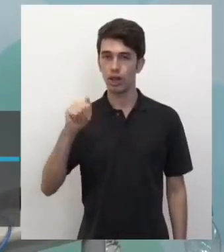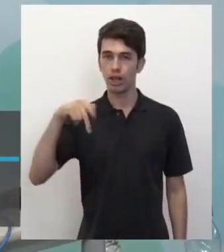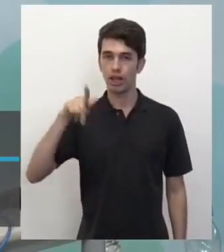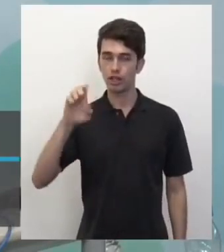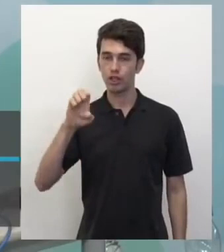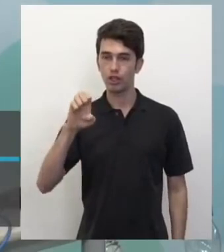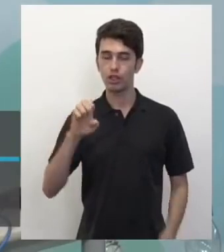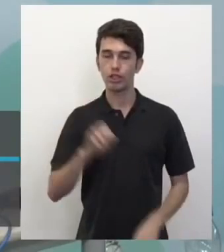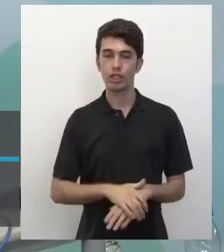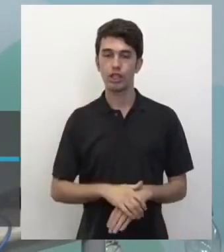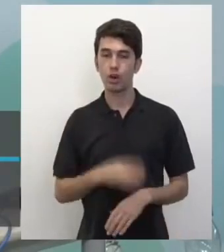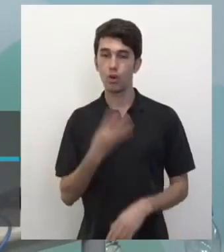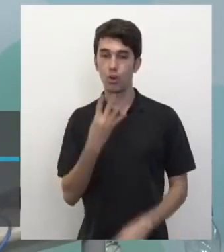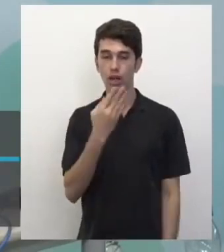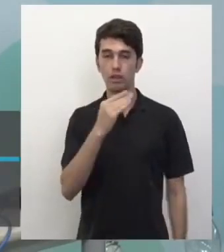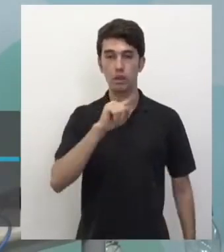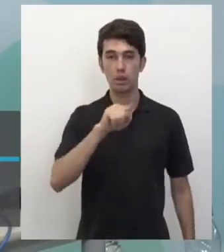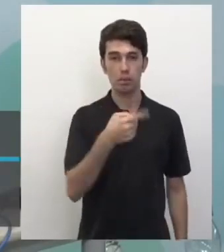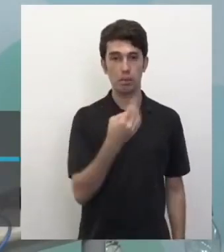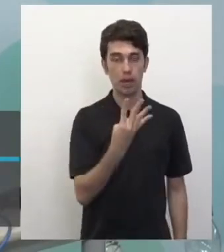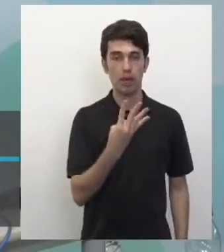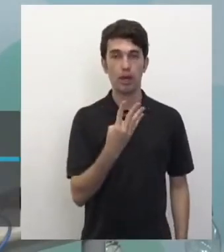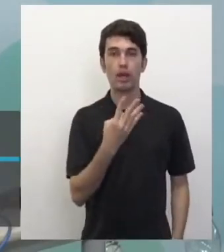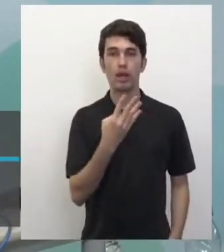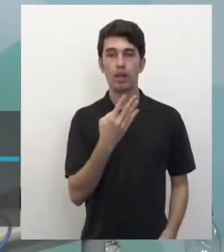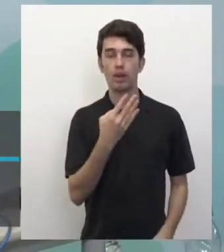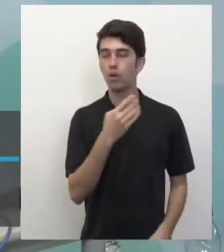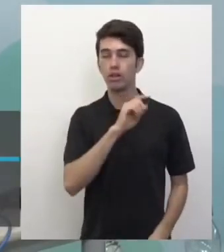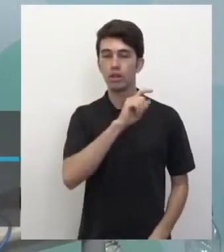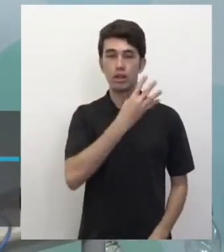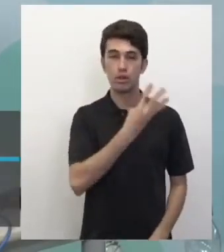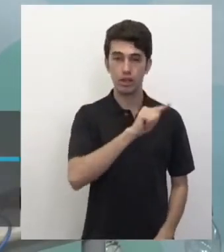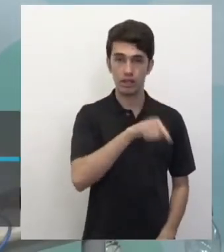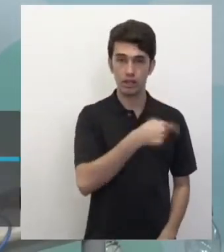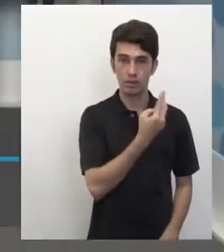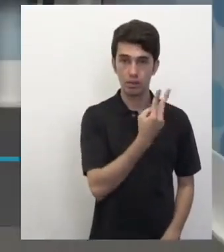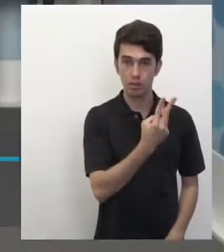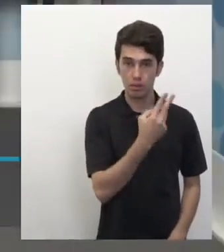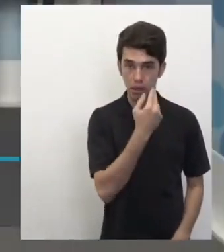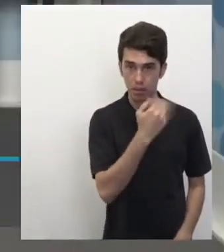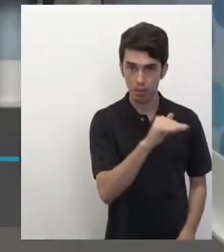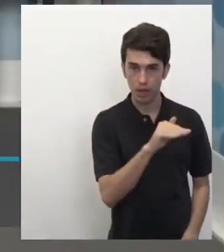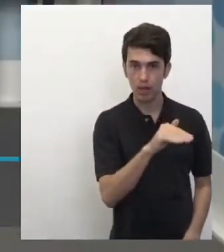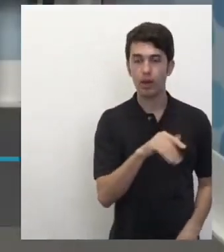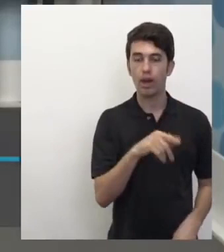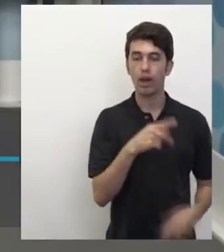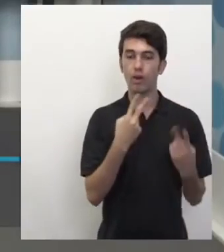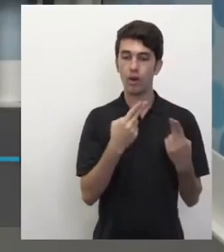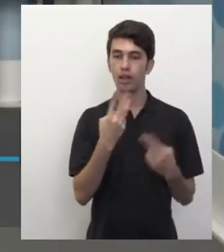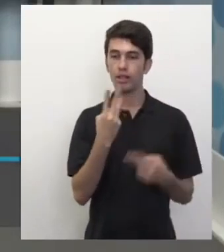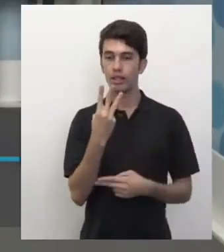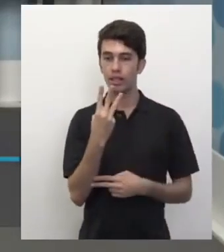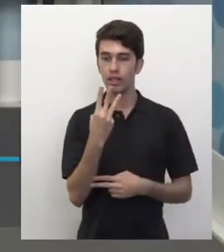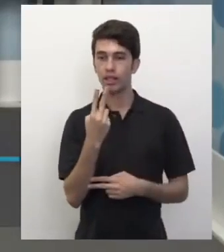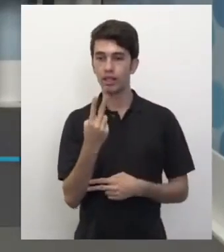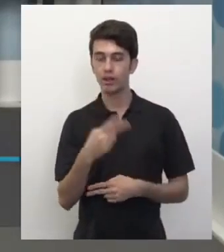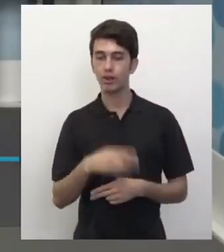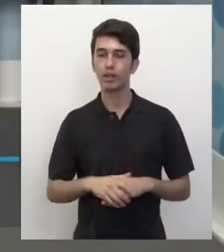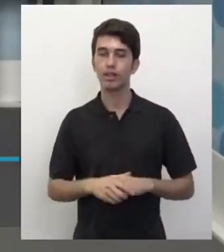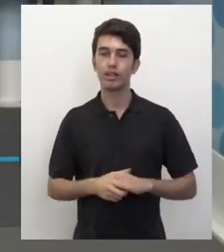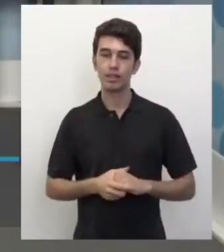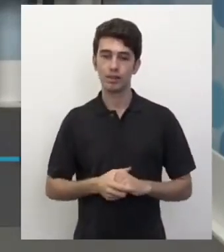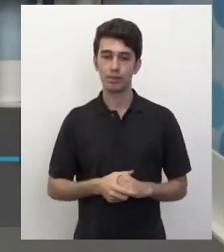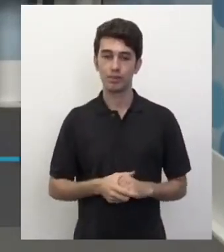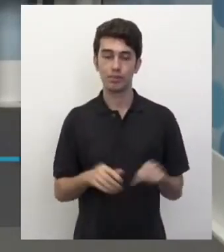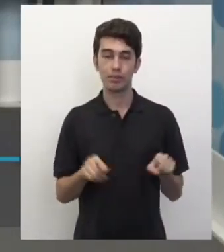Que 4,5 é igual a 32 e 6 é igual a 48. Tá correto isso aí, né? Olha aí, né? Que